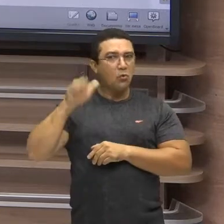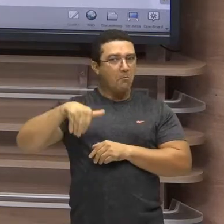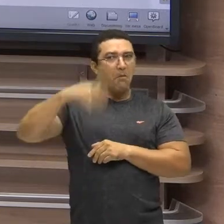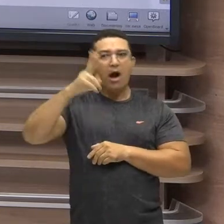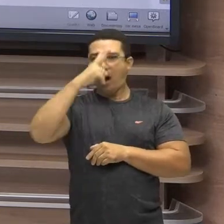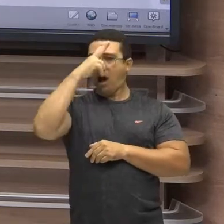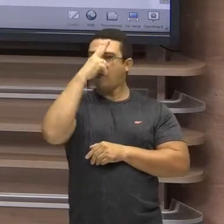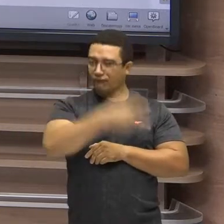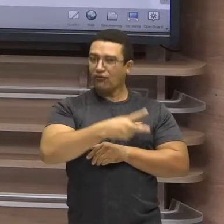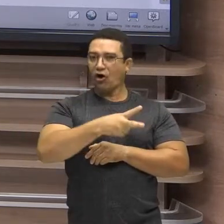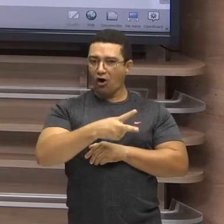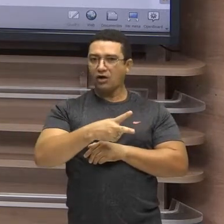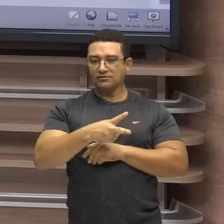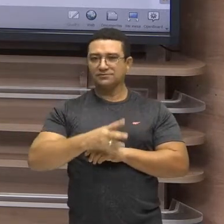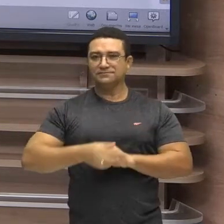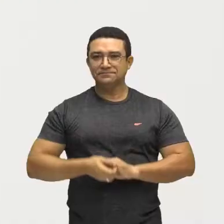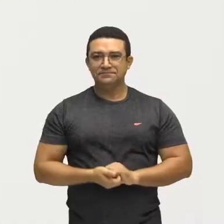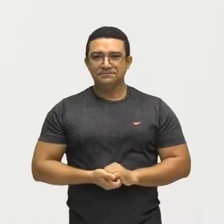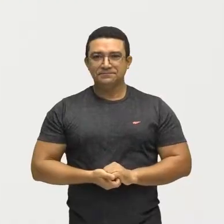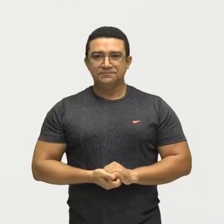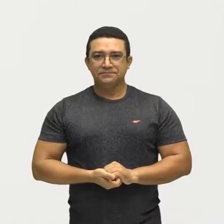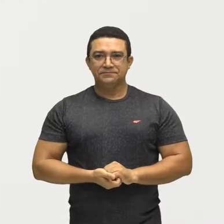o som, né, realça.